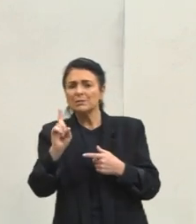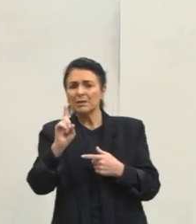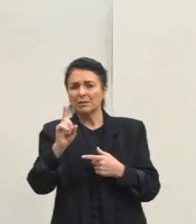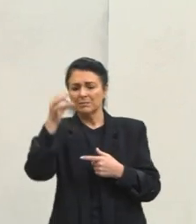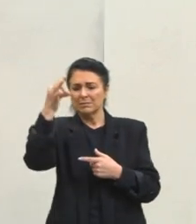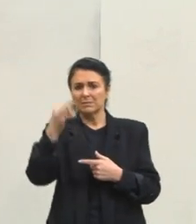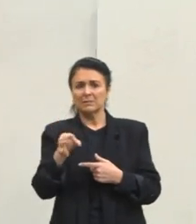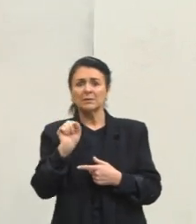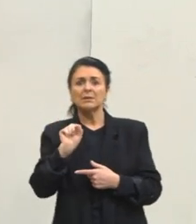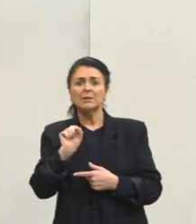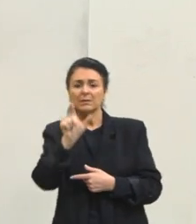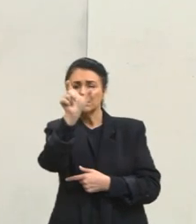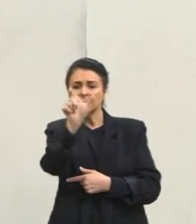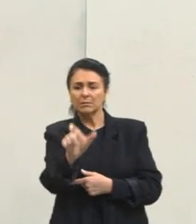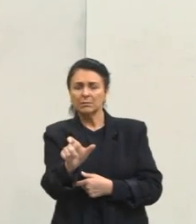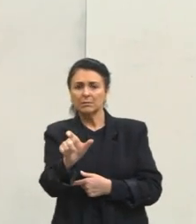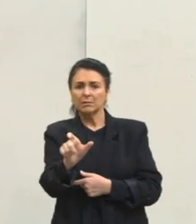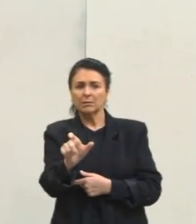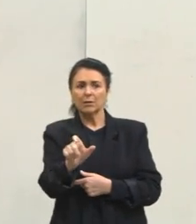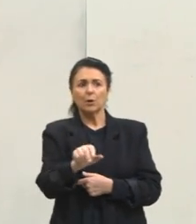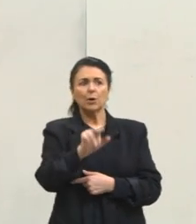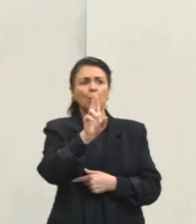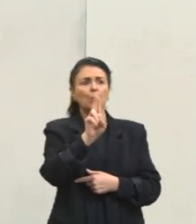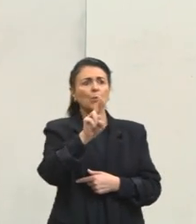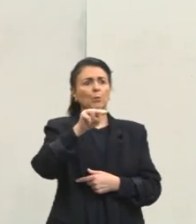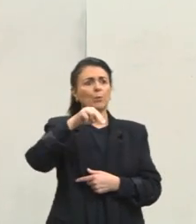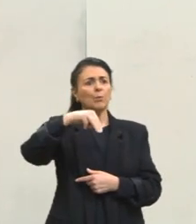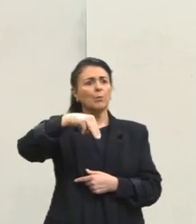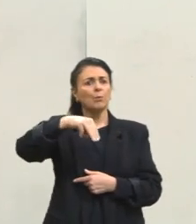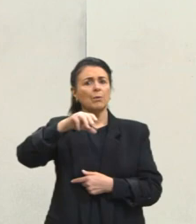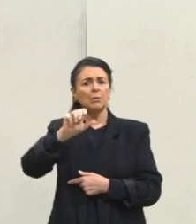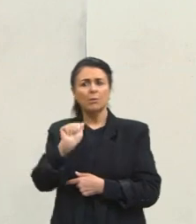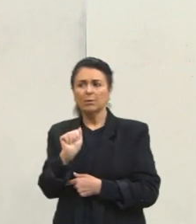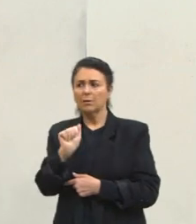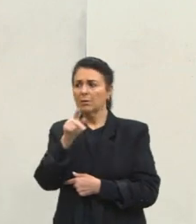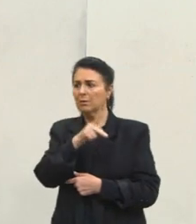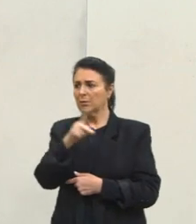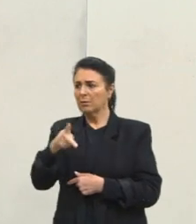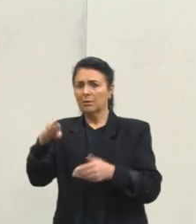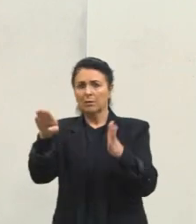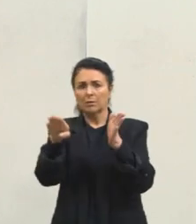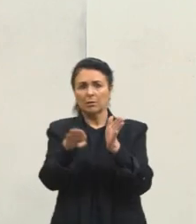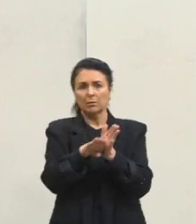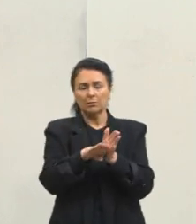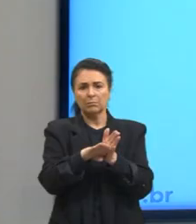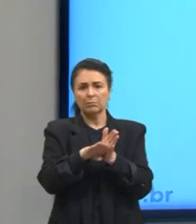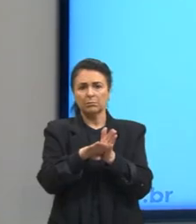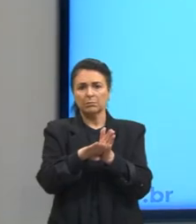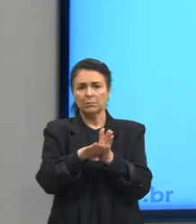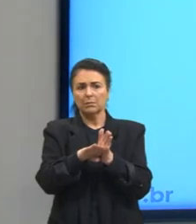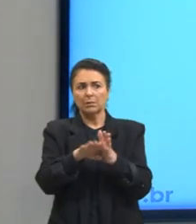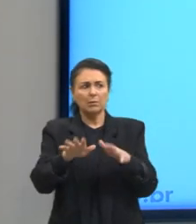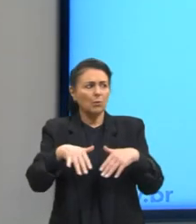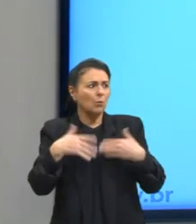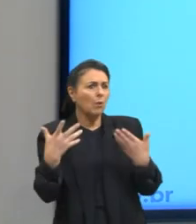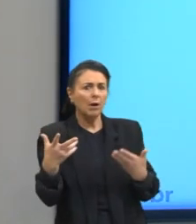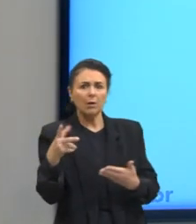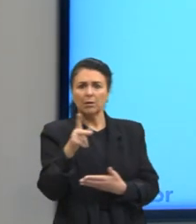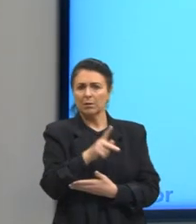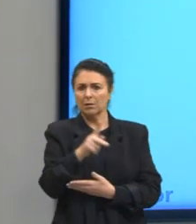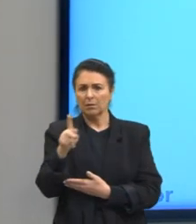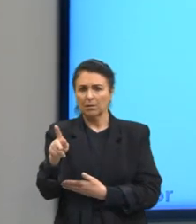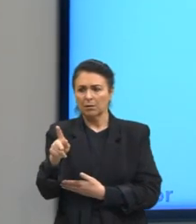Como assim que eu falo assim una maestra alegou Qual é essa professor e